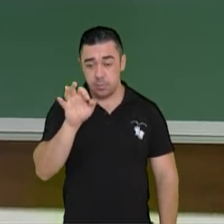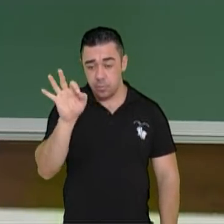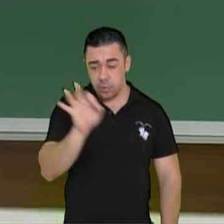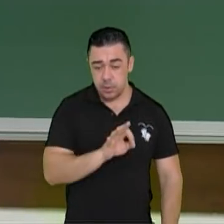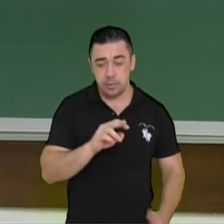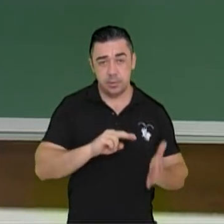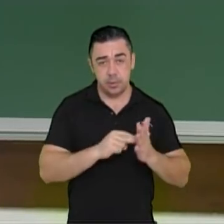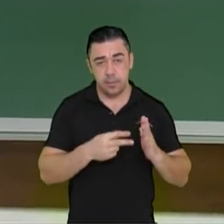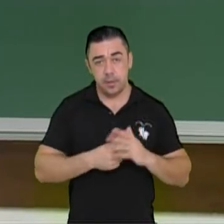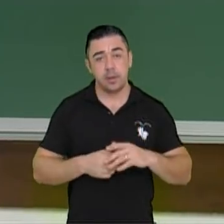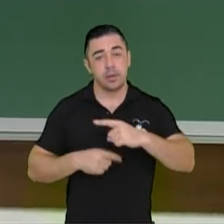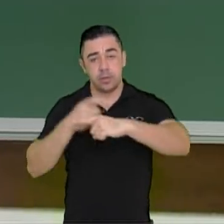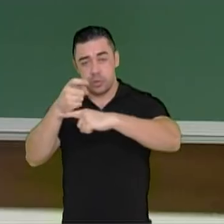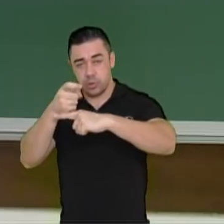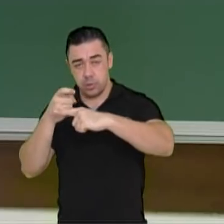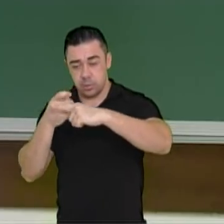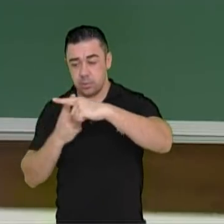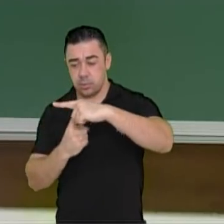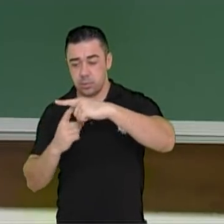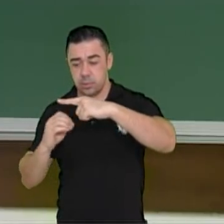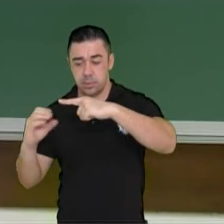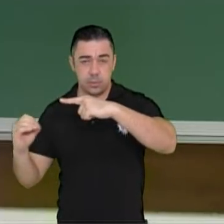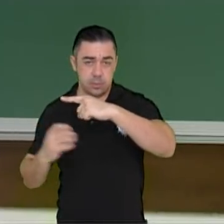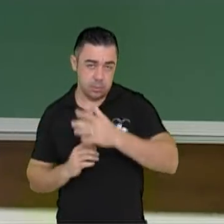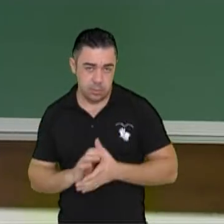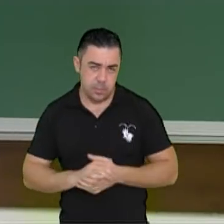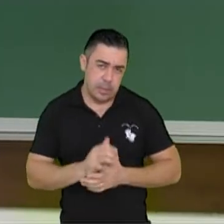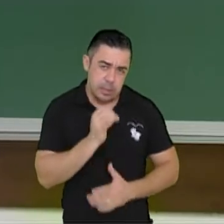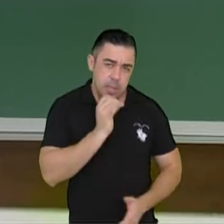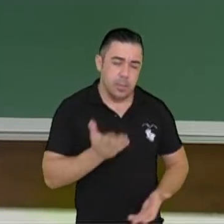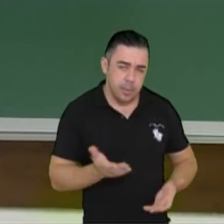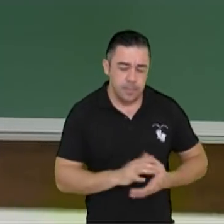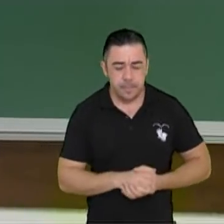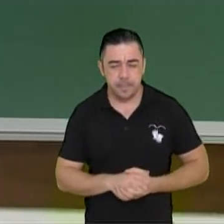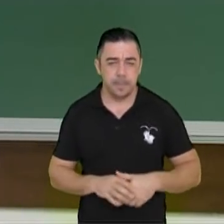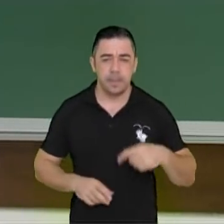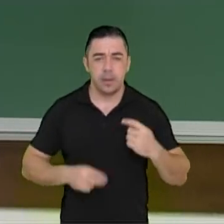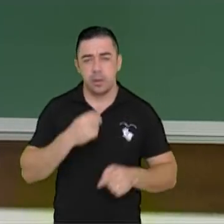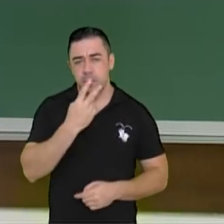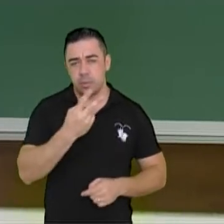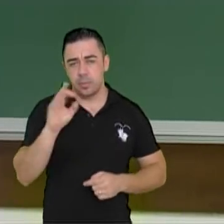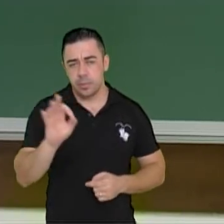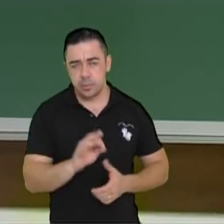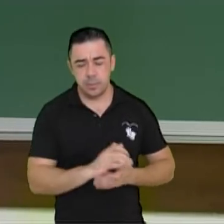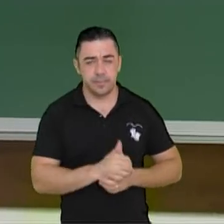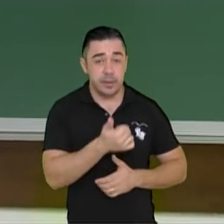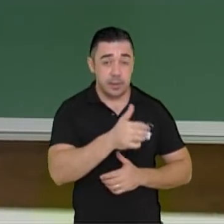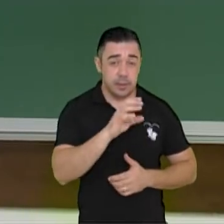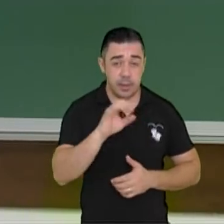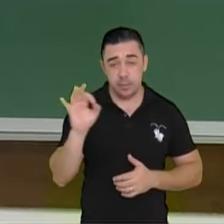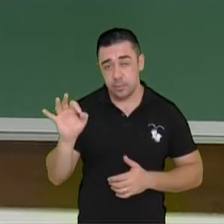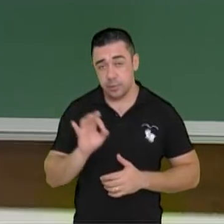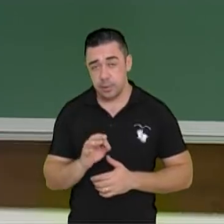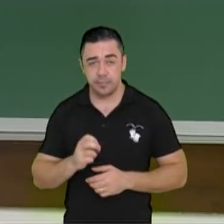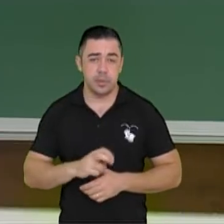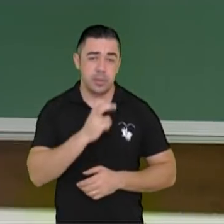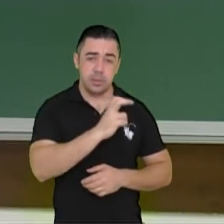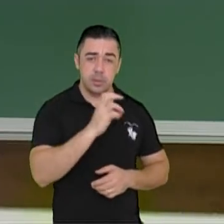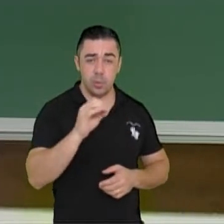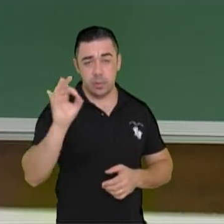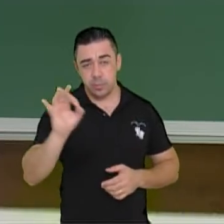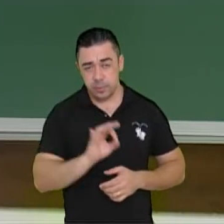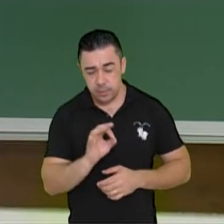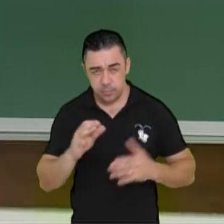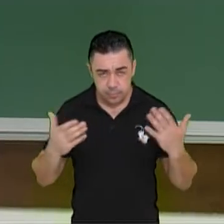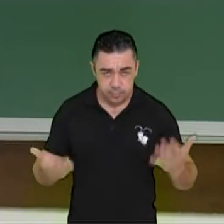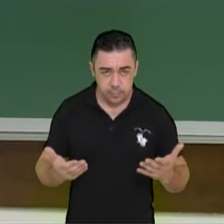números que os exercícios vão passar para você. Por exemplo, 2%, 10%,